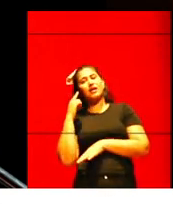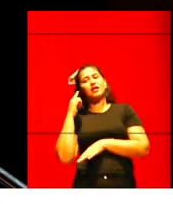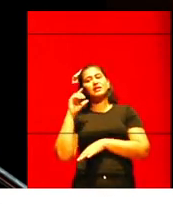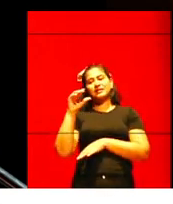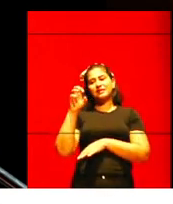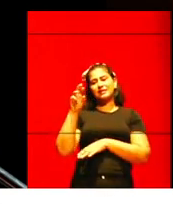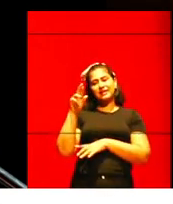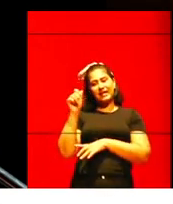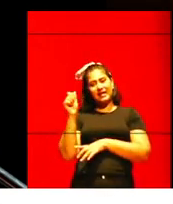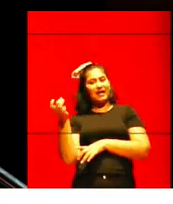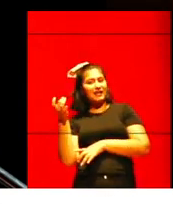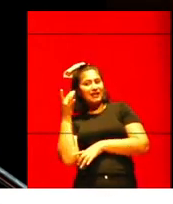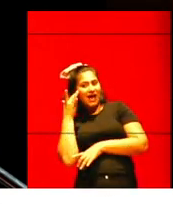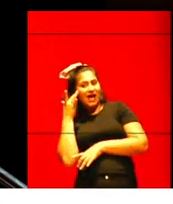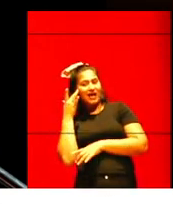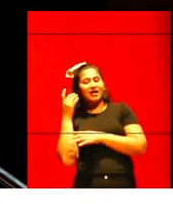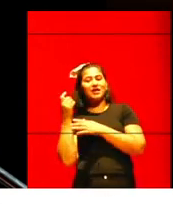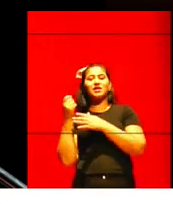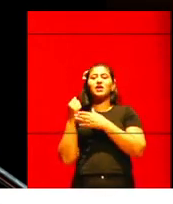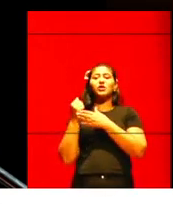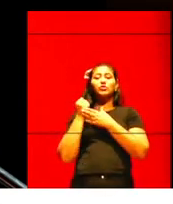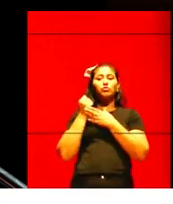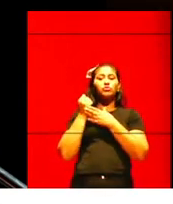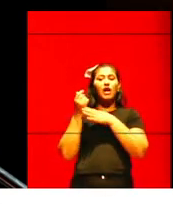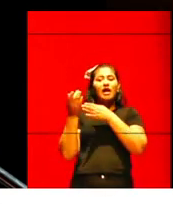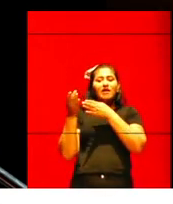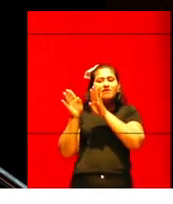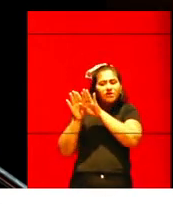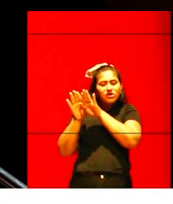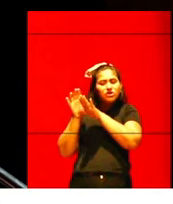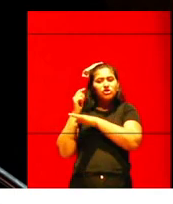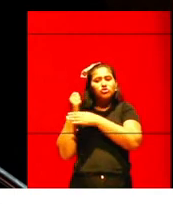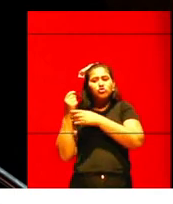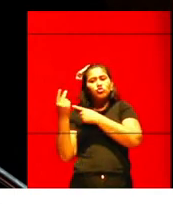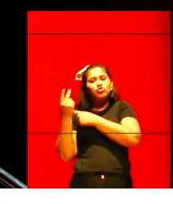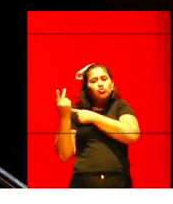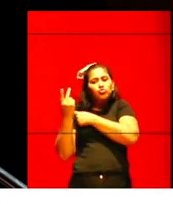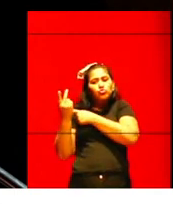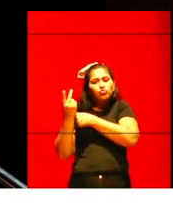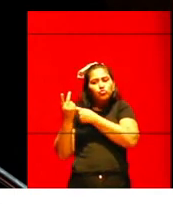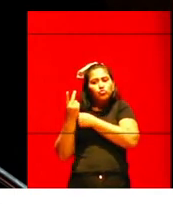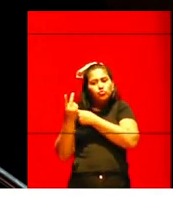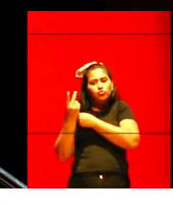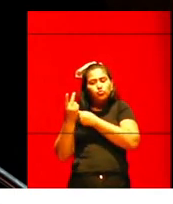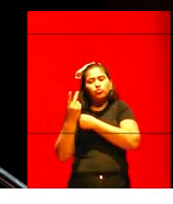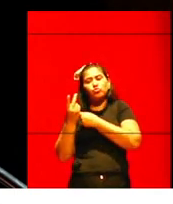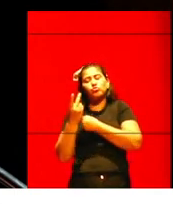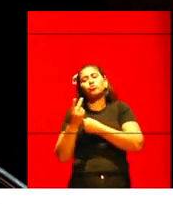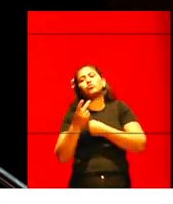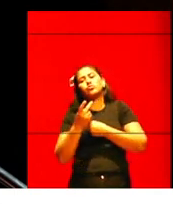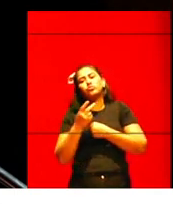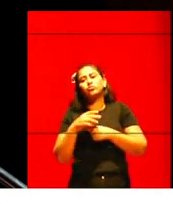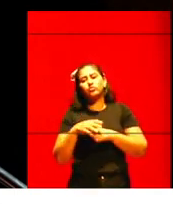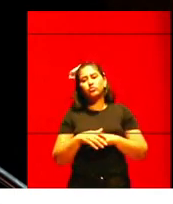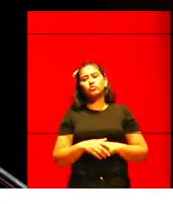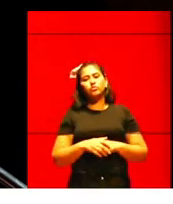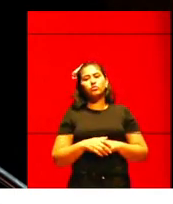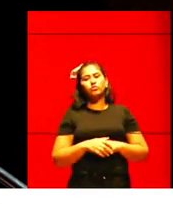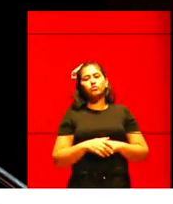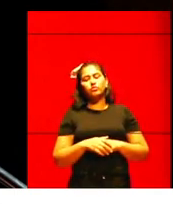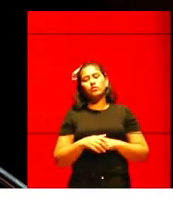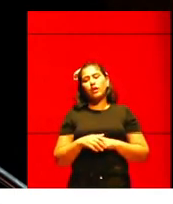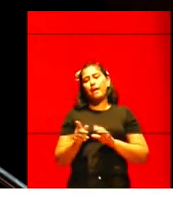ser produzida justamente para impermeabilizar e, por favor, auxiliar na condução do impulso